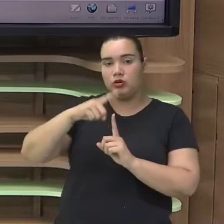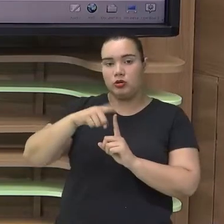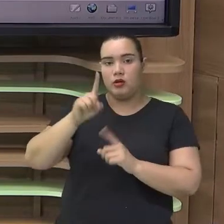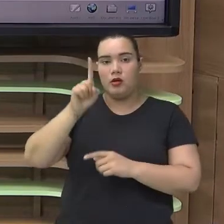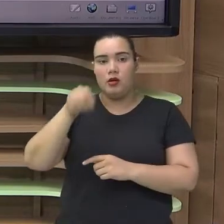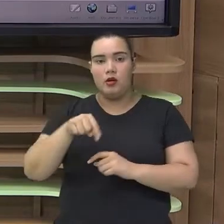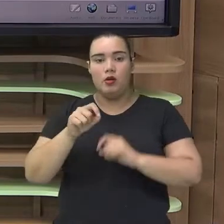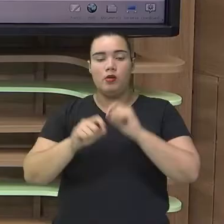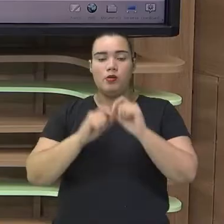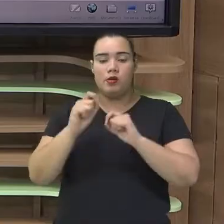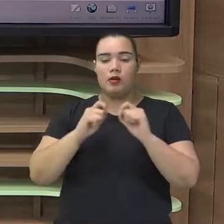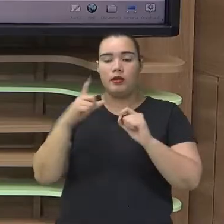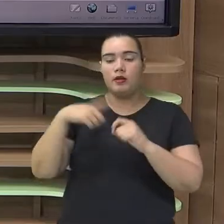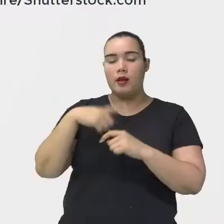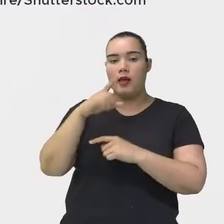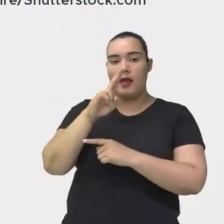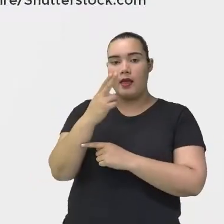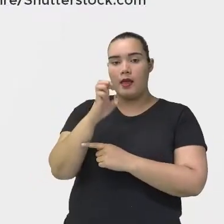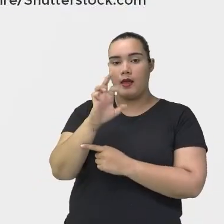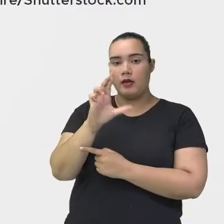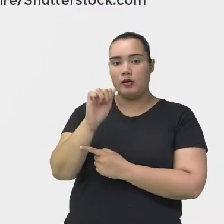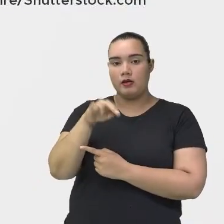é a herança poligênica.